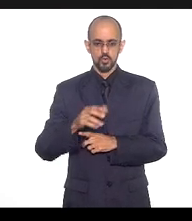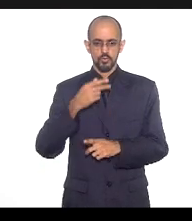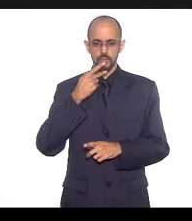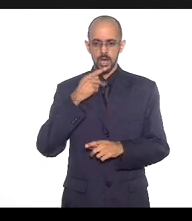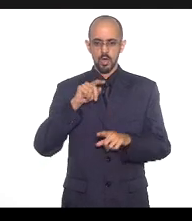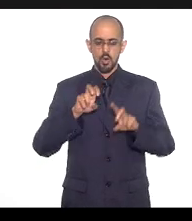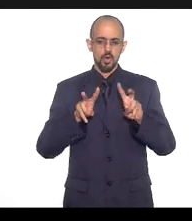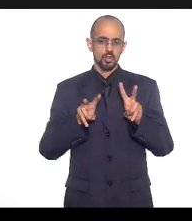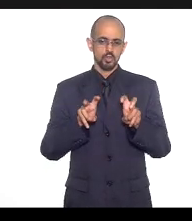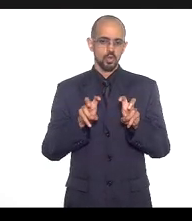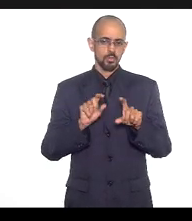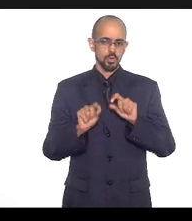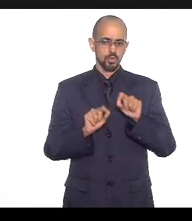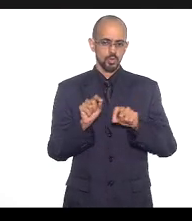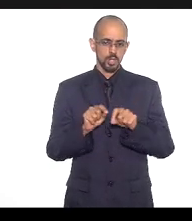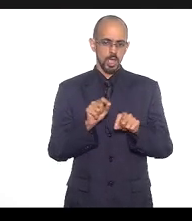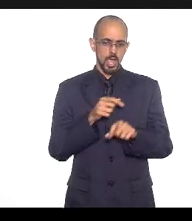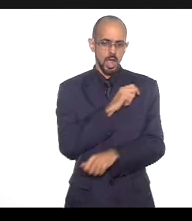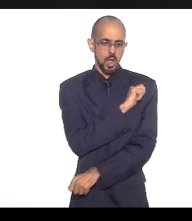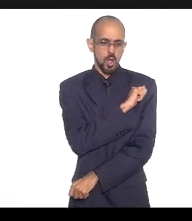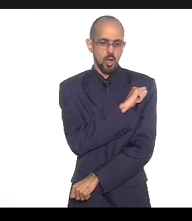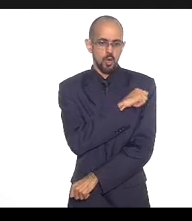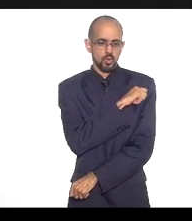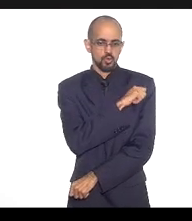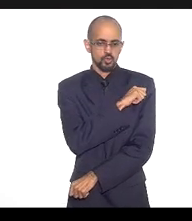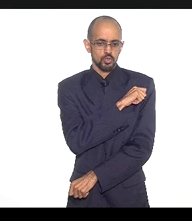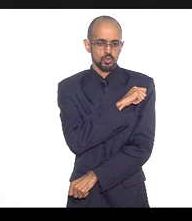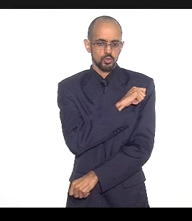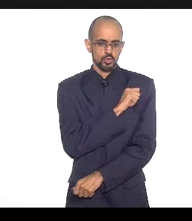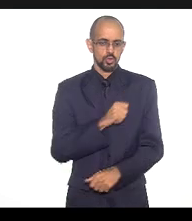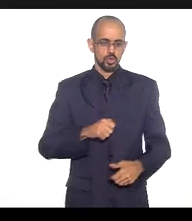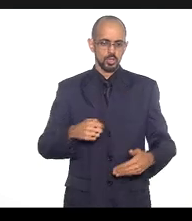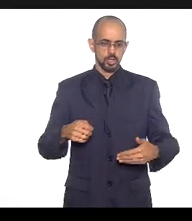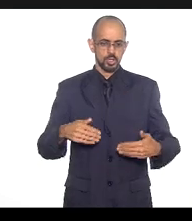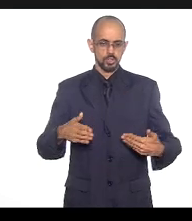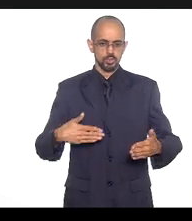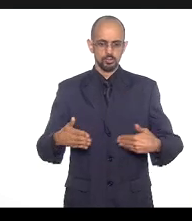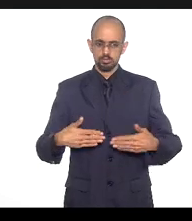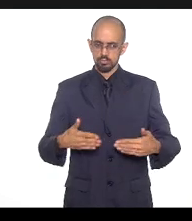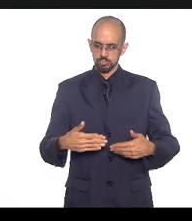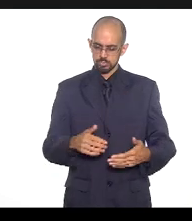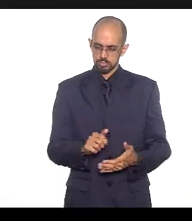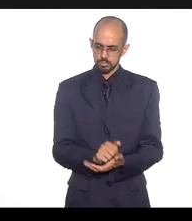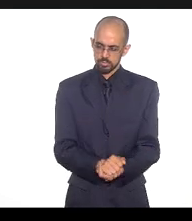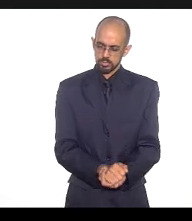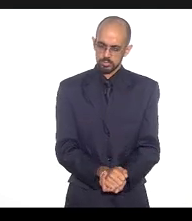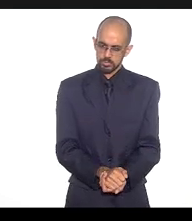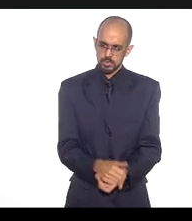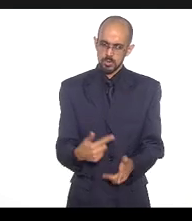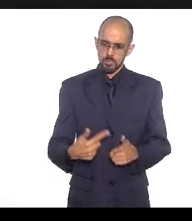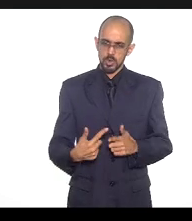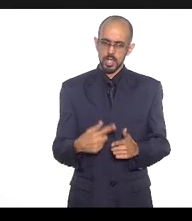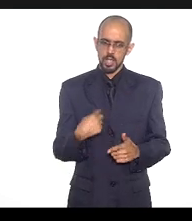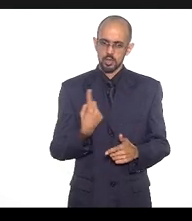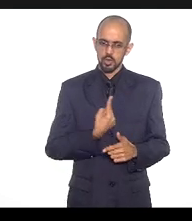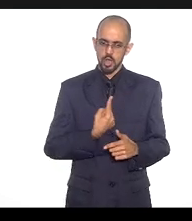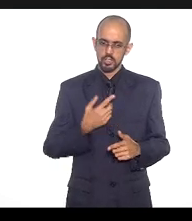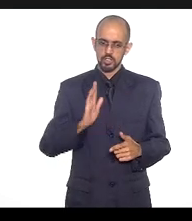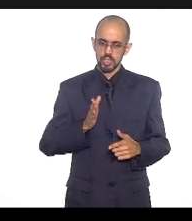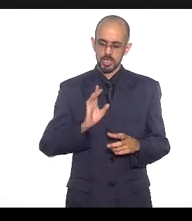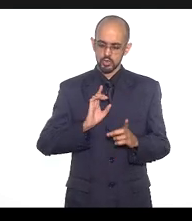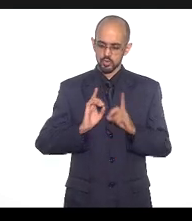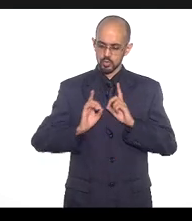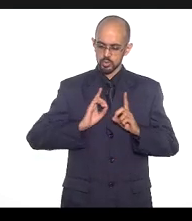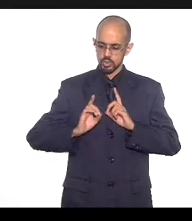fala de auditoria de contas, né? E a gente já discutiu bastante nessa